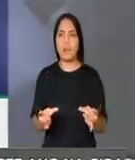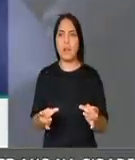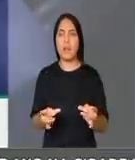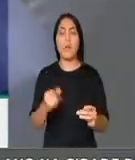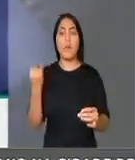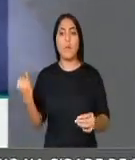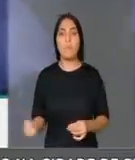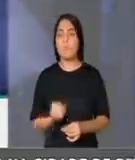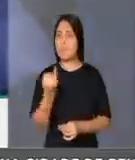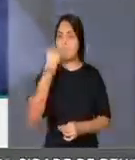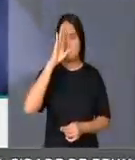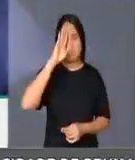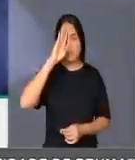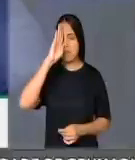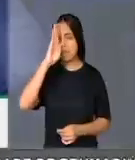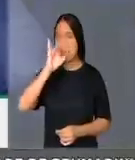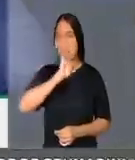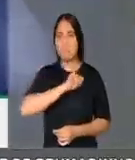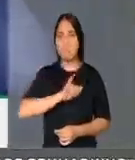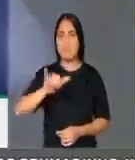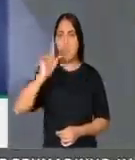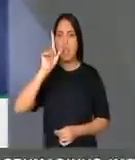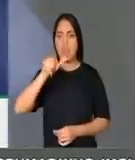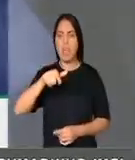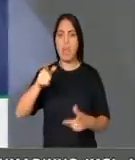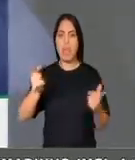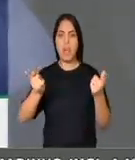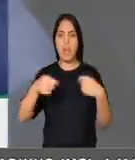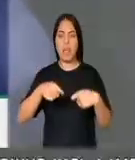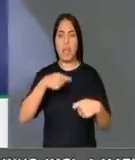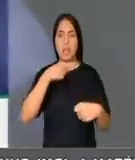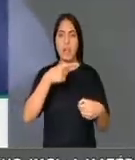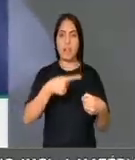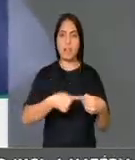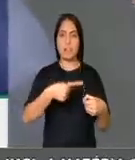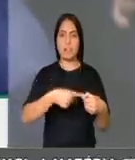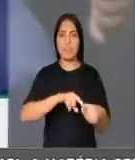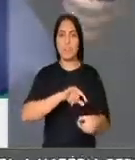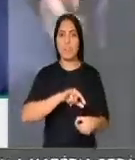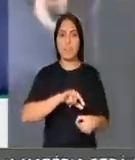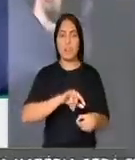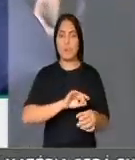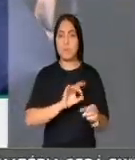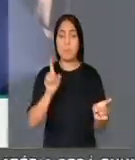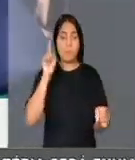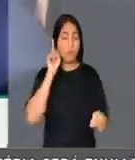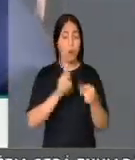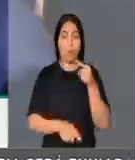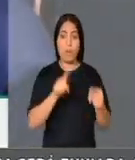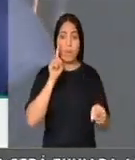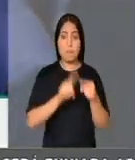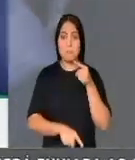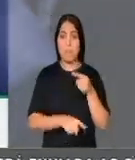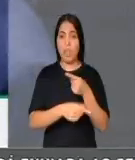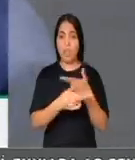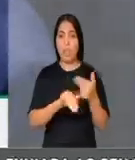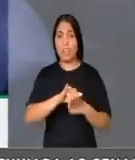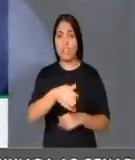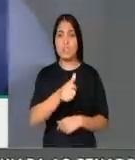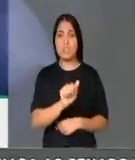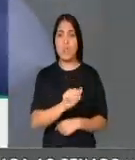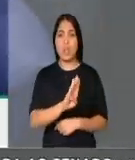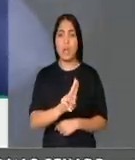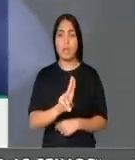mais importante que eu reputo é a proibição de jabutis daqui para frente. Muito